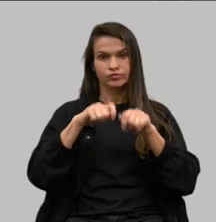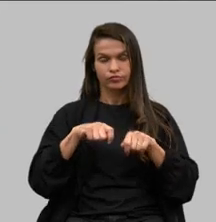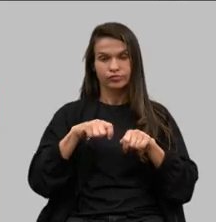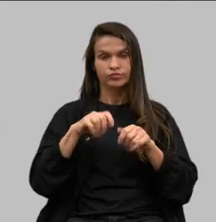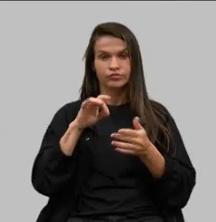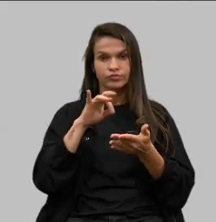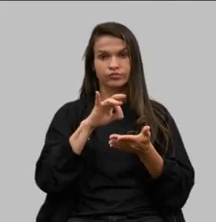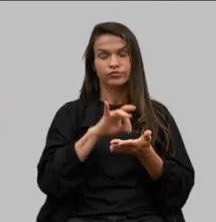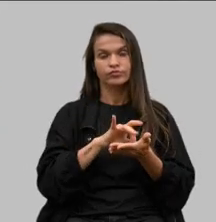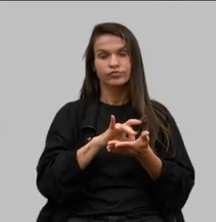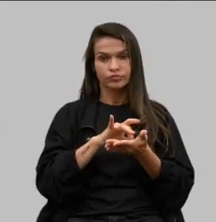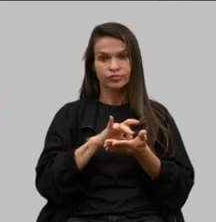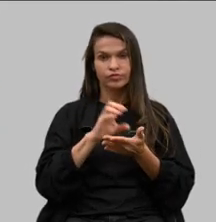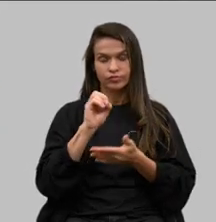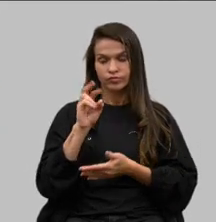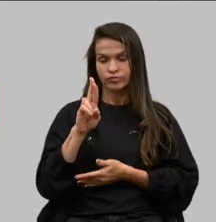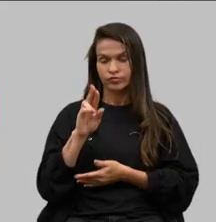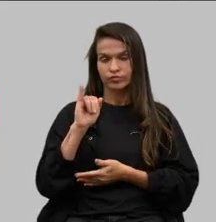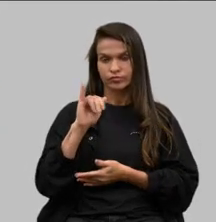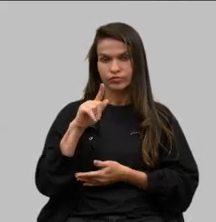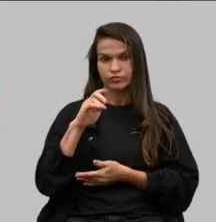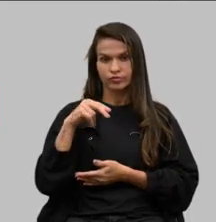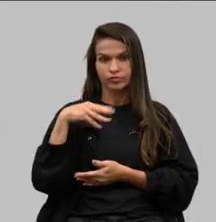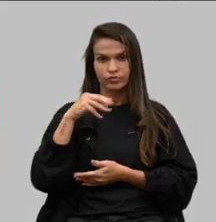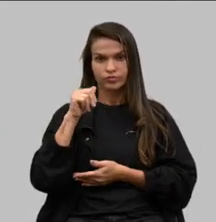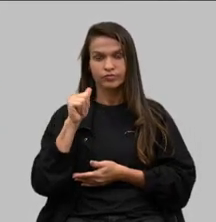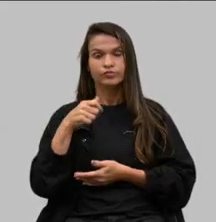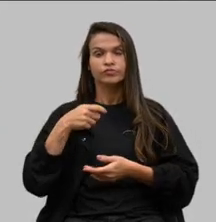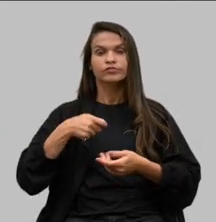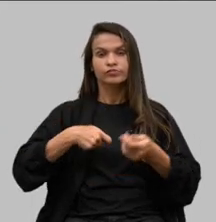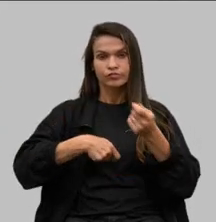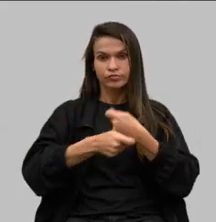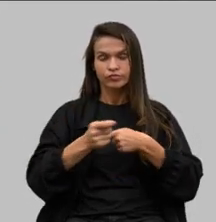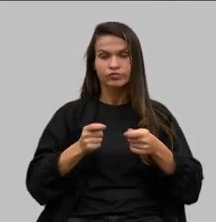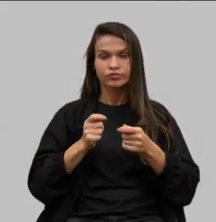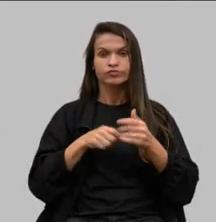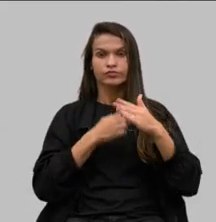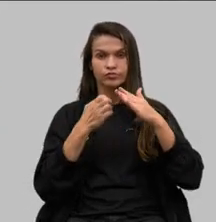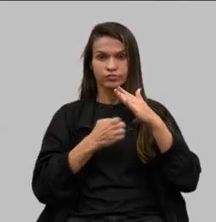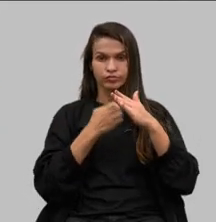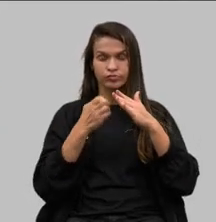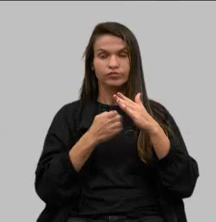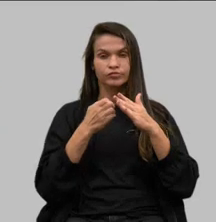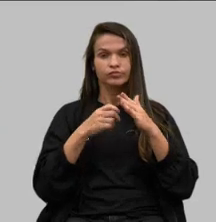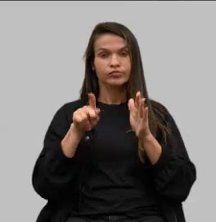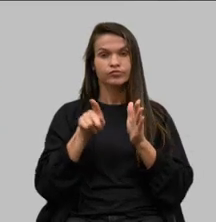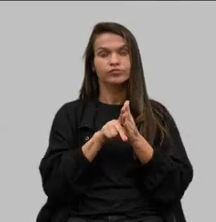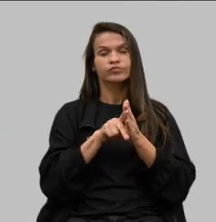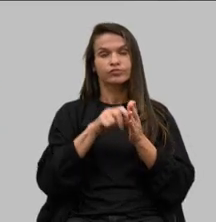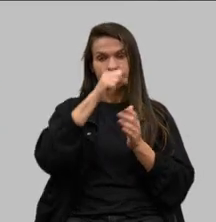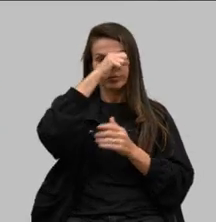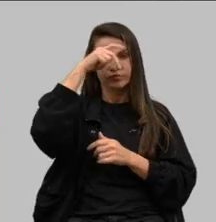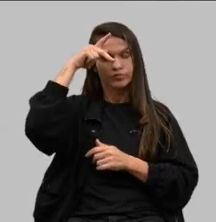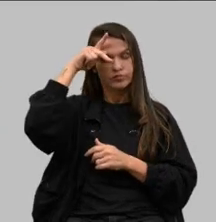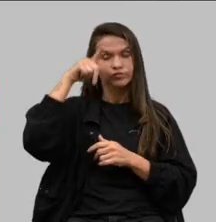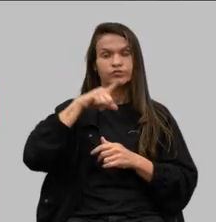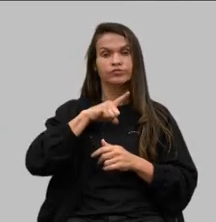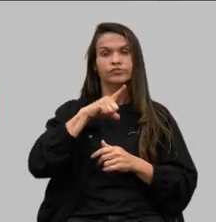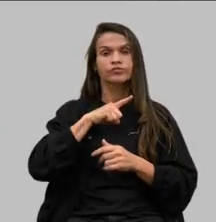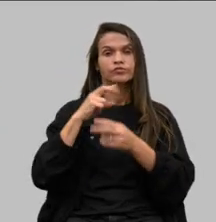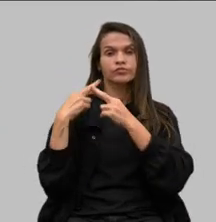são aqueles Empreendimentos que os municípios por sua competência originária tem responsabilidade de